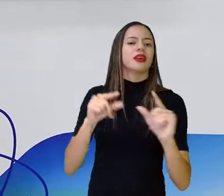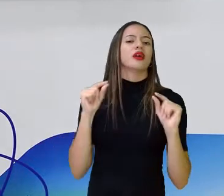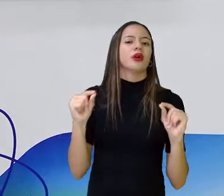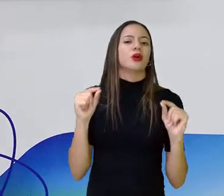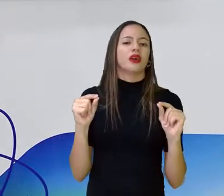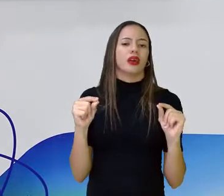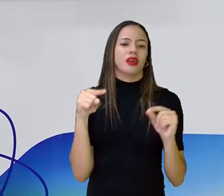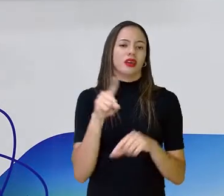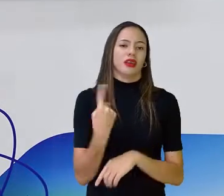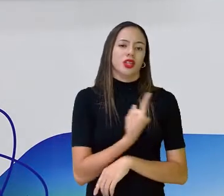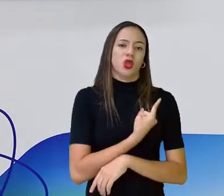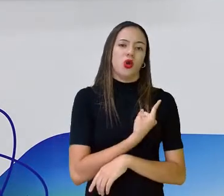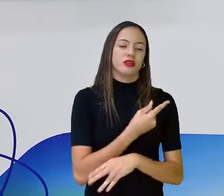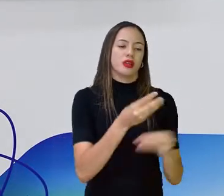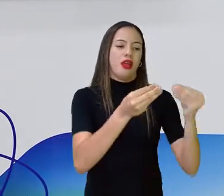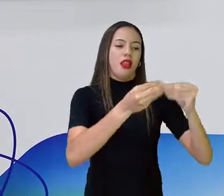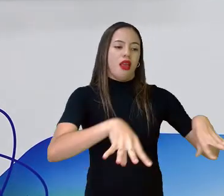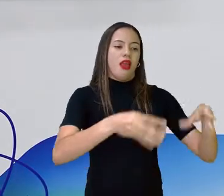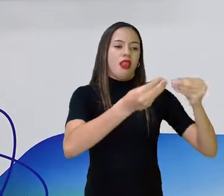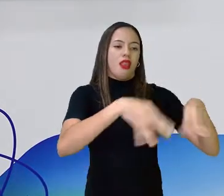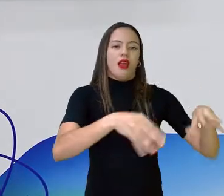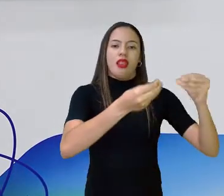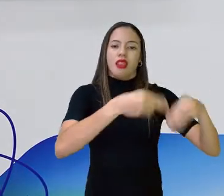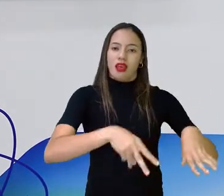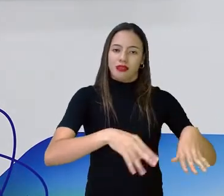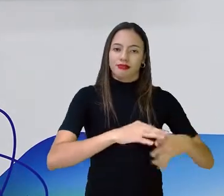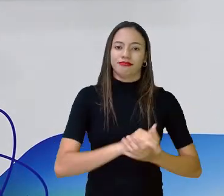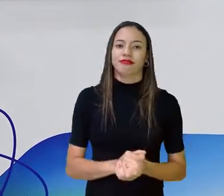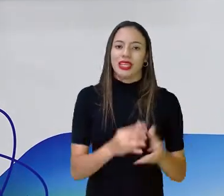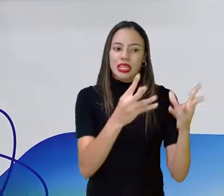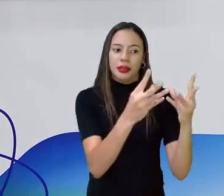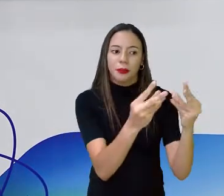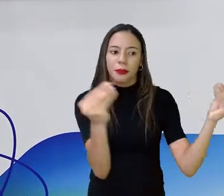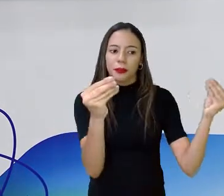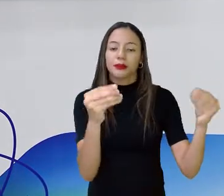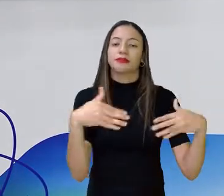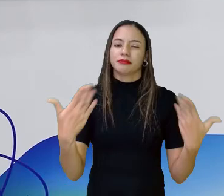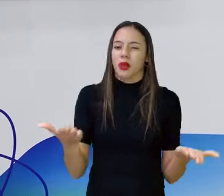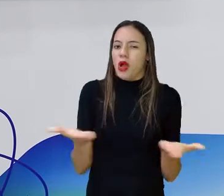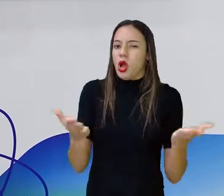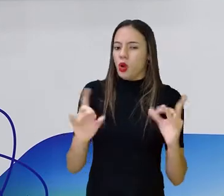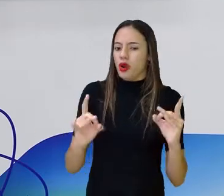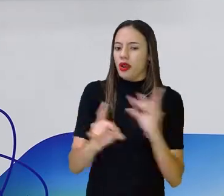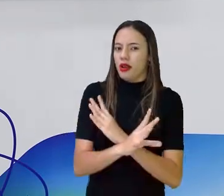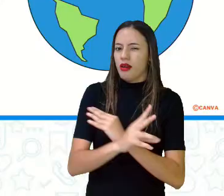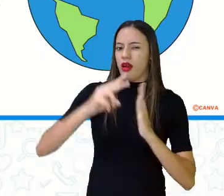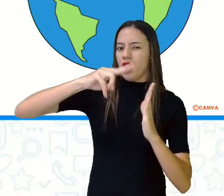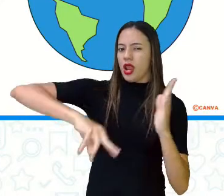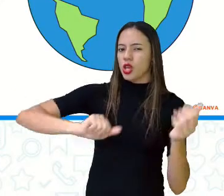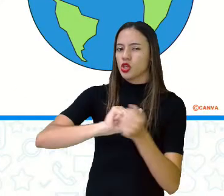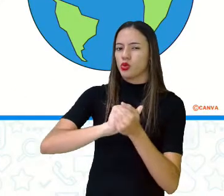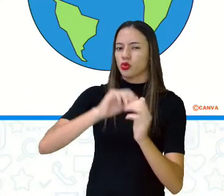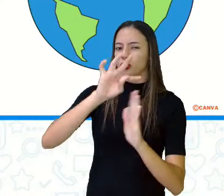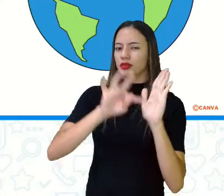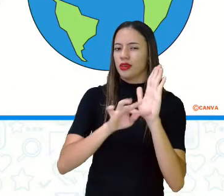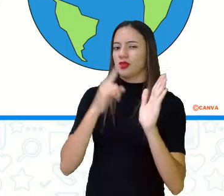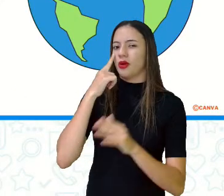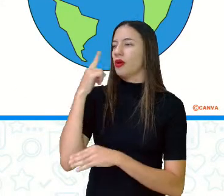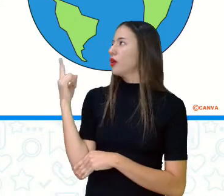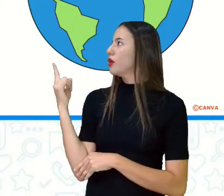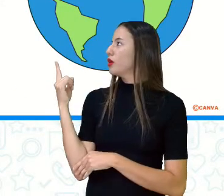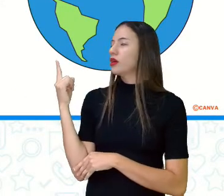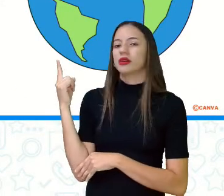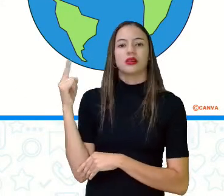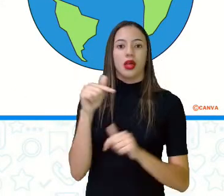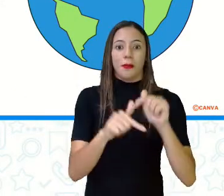cada vez mais degradando e destruindo. E agora, para encerrar, vamos só ler junto comigo esse texto aí. Ó. O